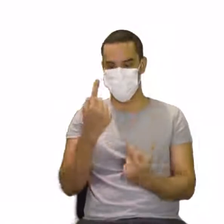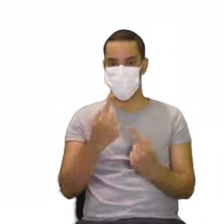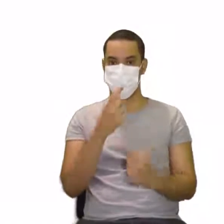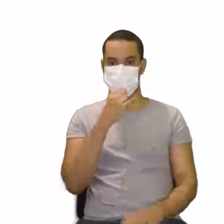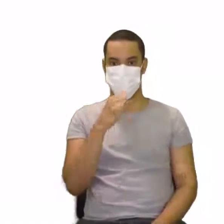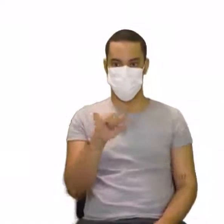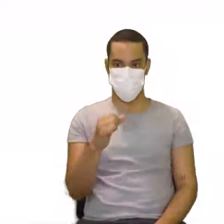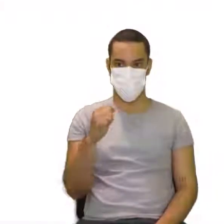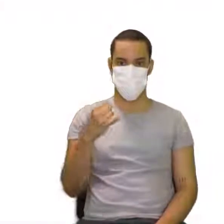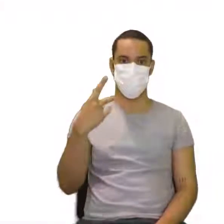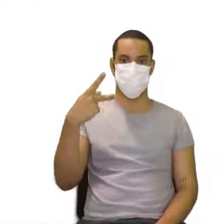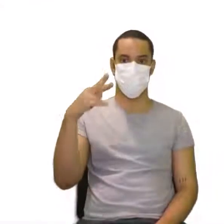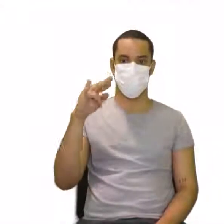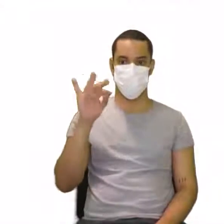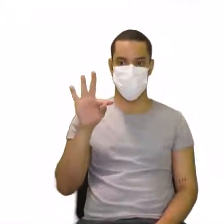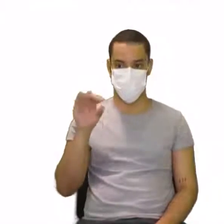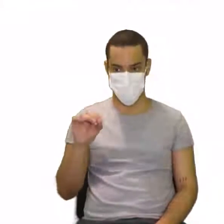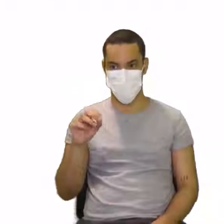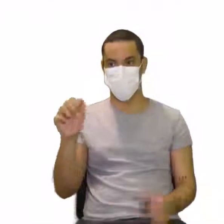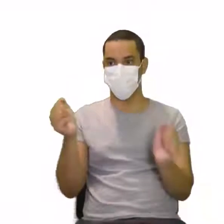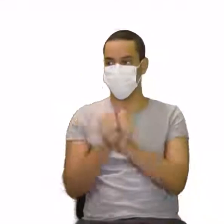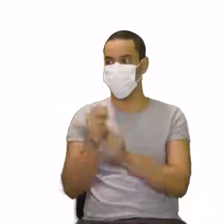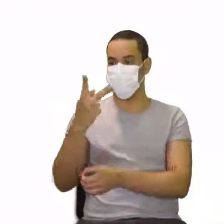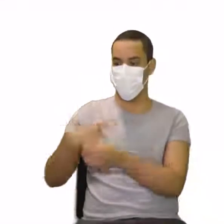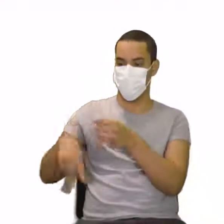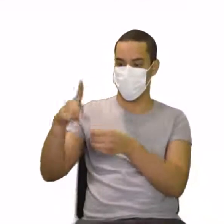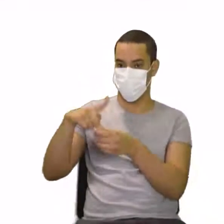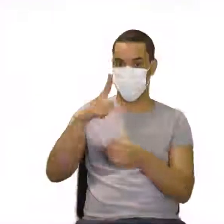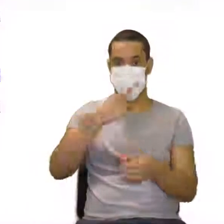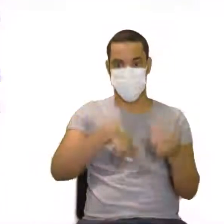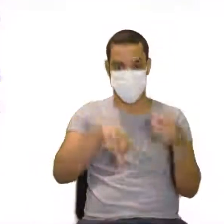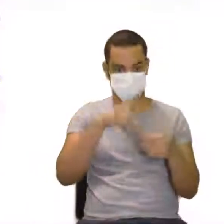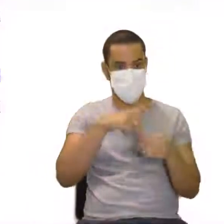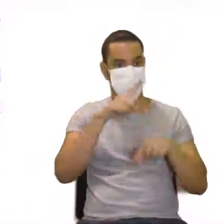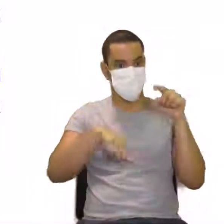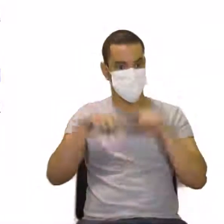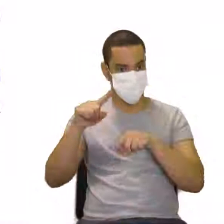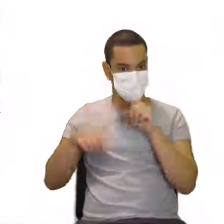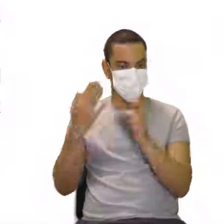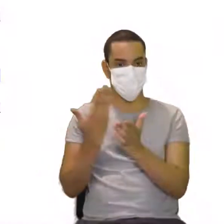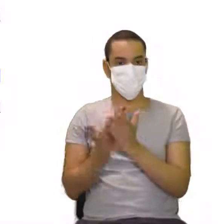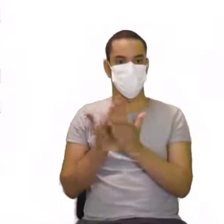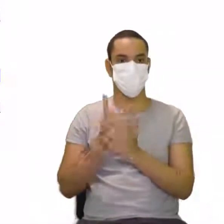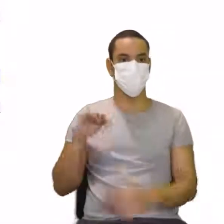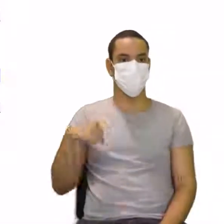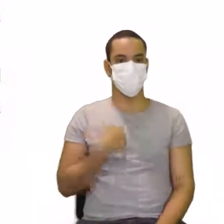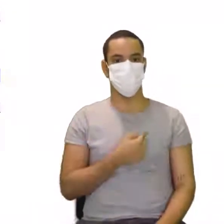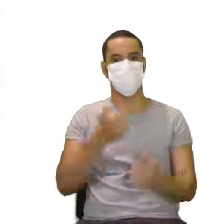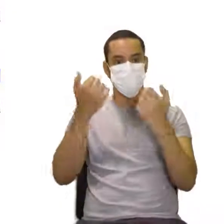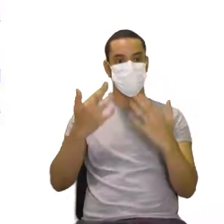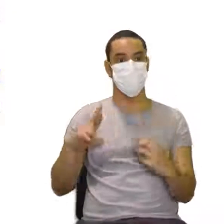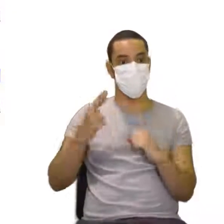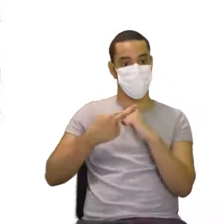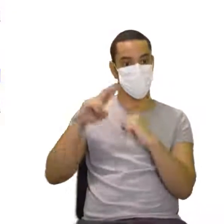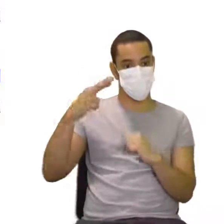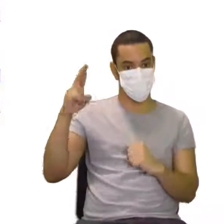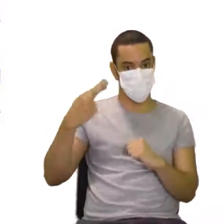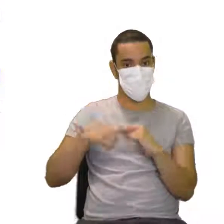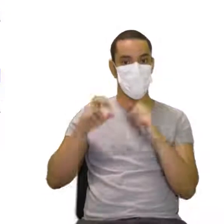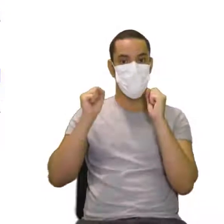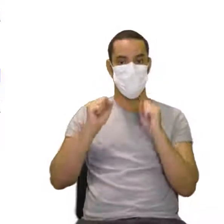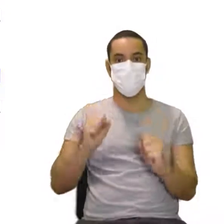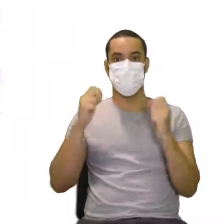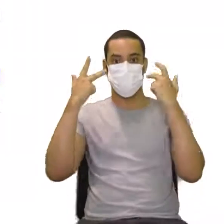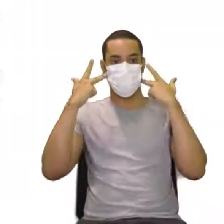elétrica próton-próton. E em relação a isso, que é objeto de estudo, nós vimos a radioatividade, que ela pode ser